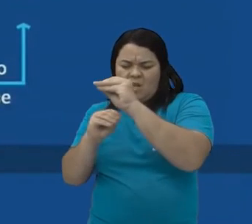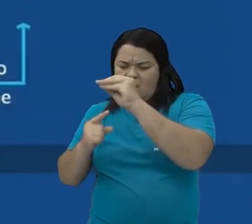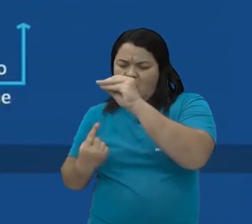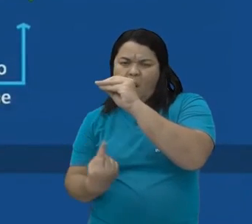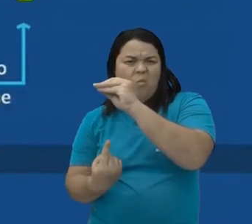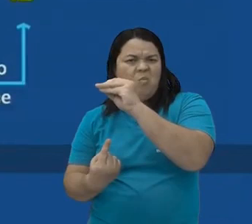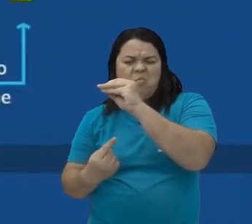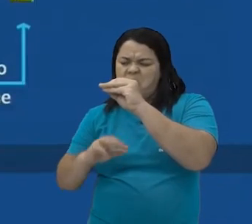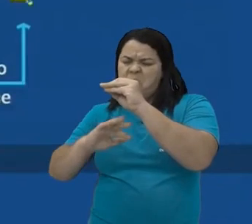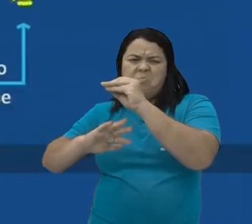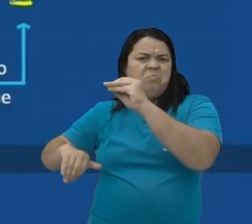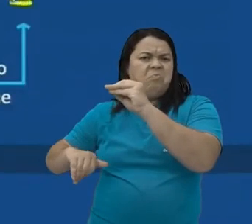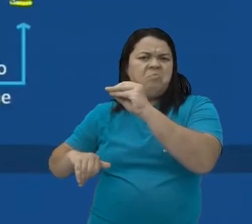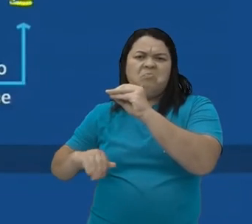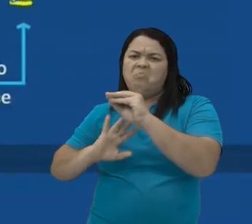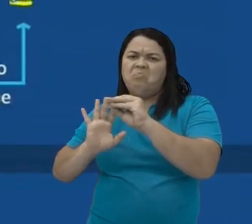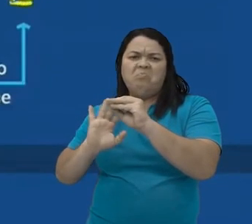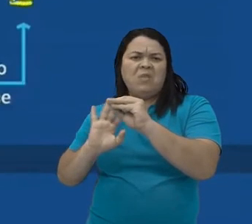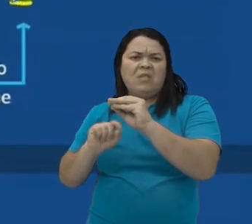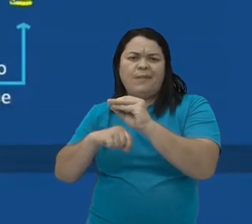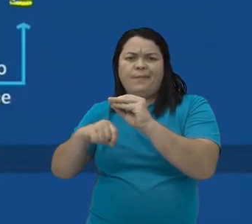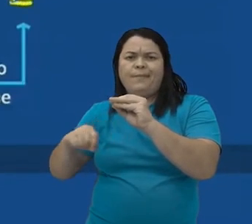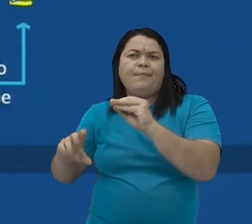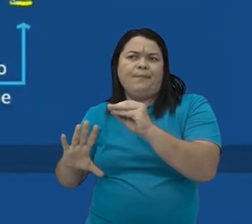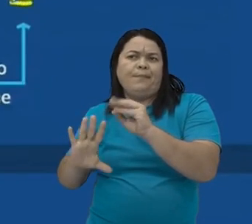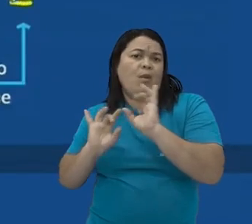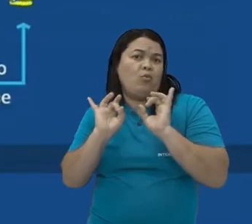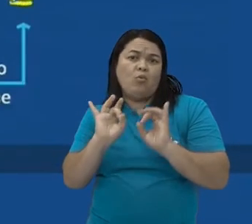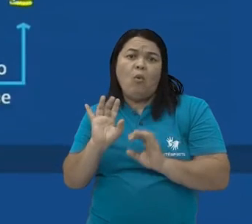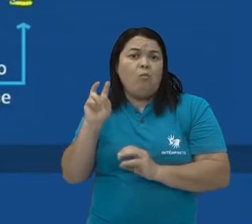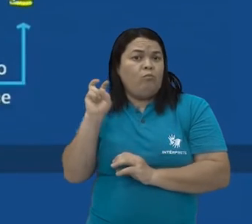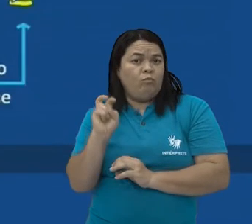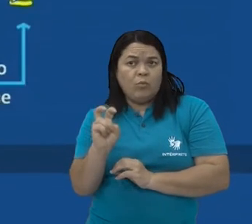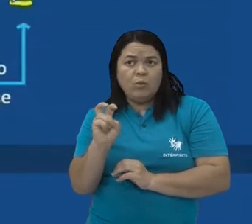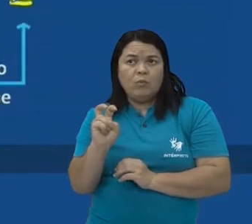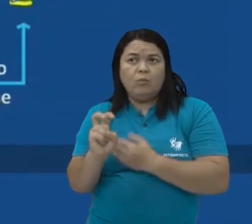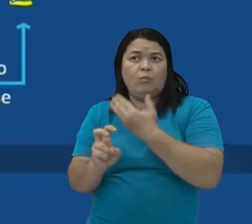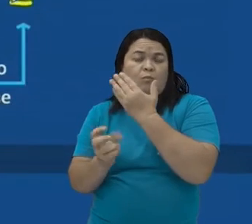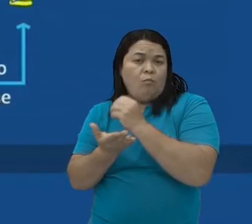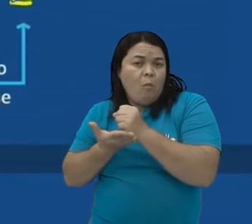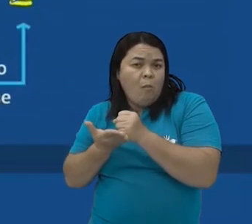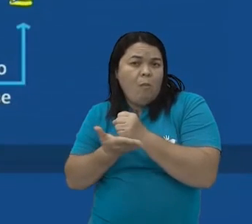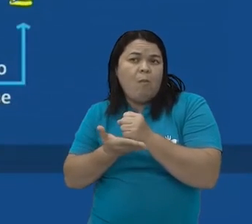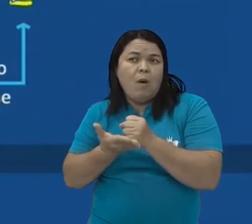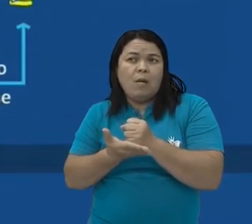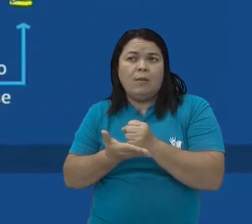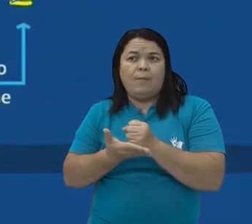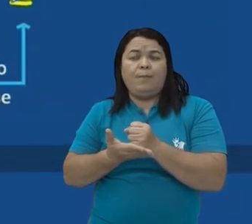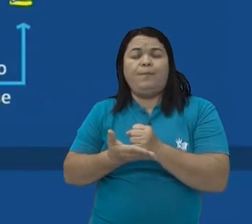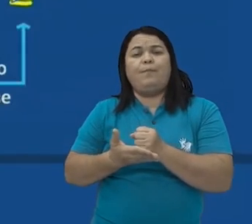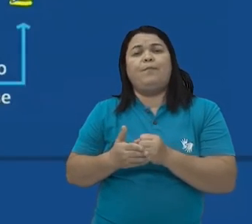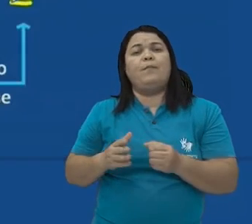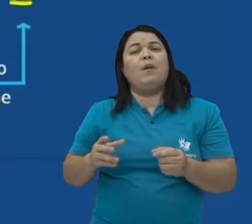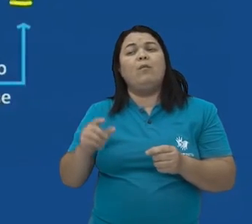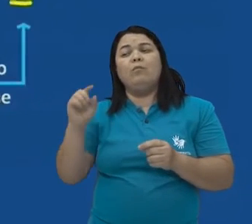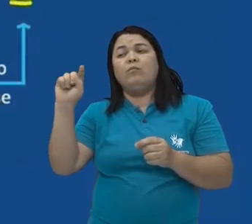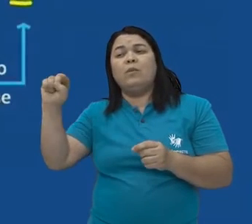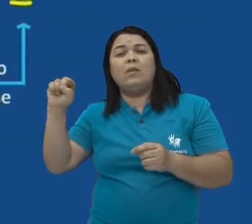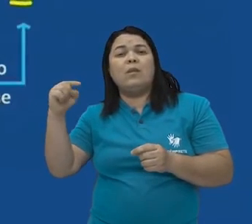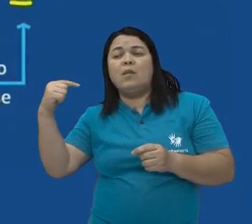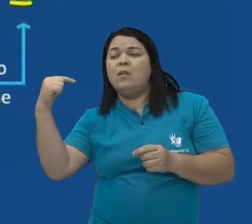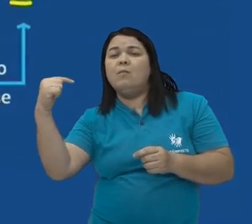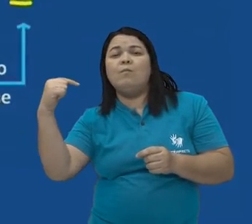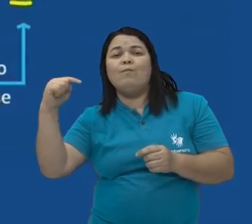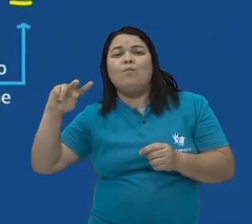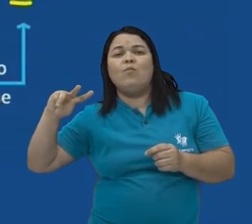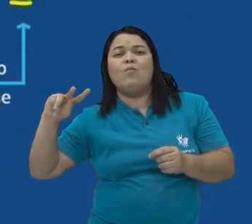esse motivo que fica somente aqui o 5 na nossa base. E quando a gente inverte a base, automaticamente